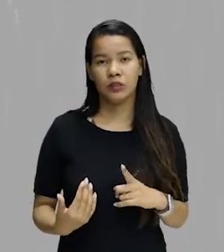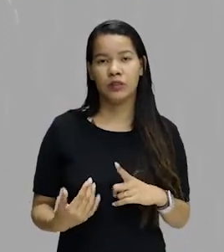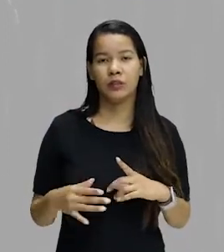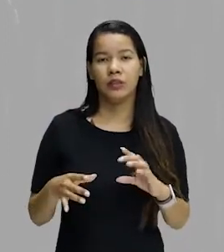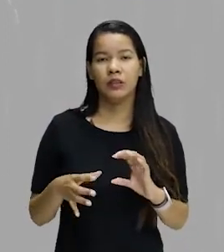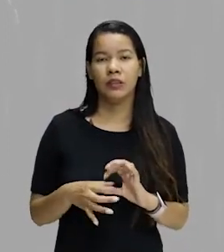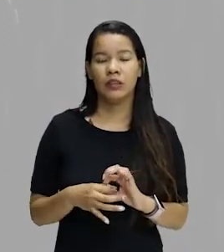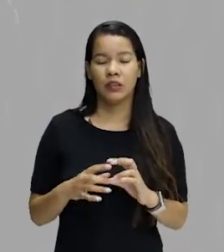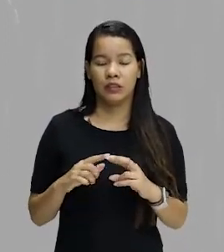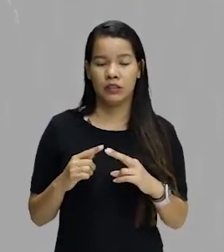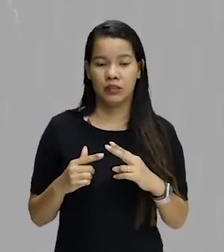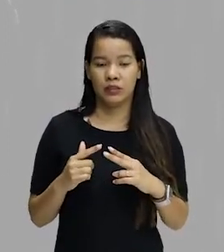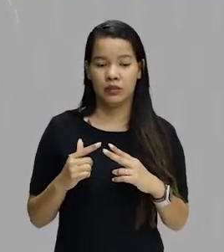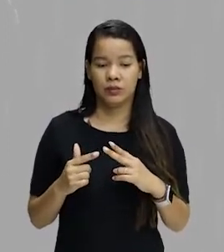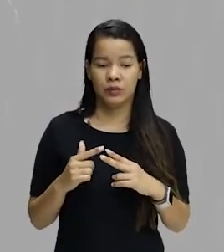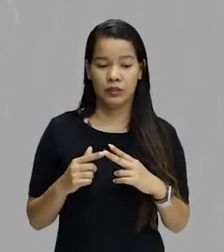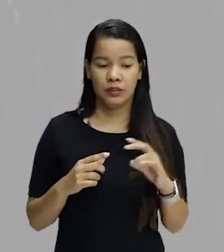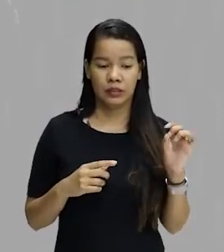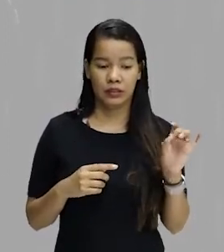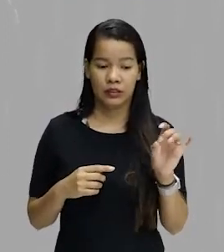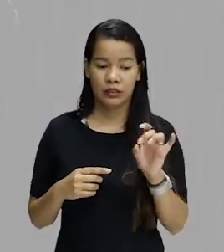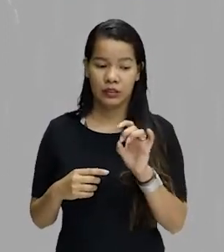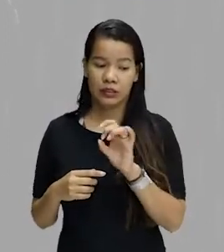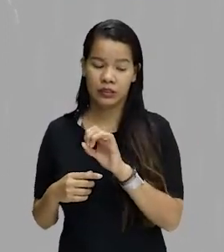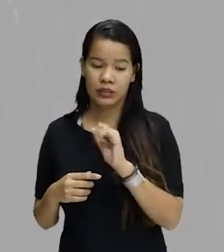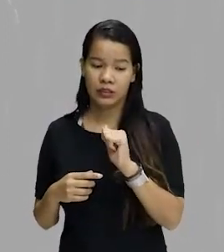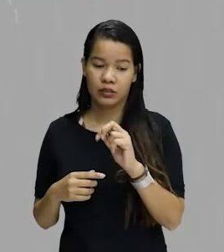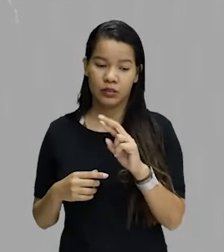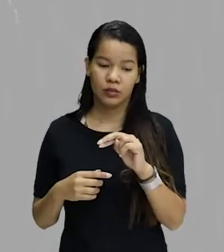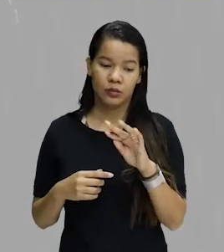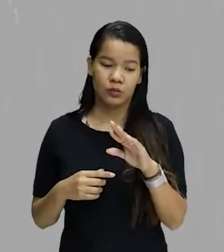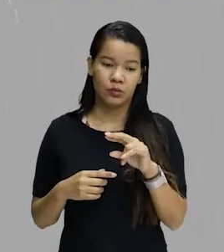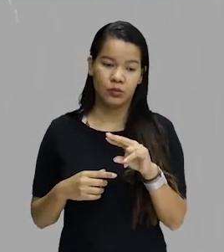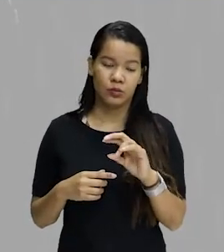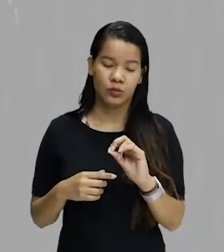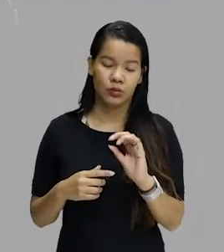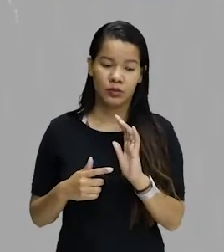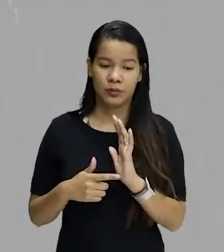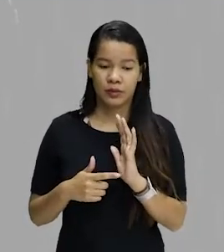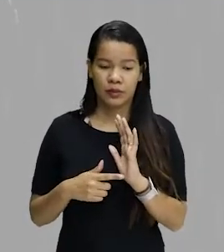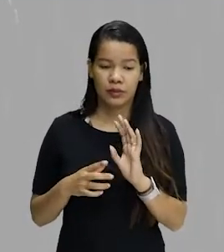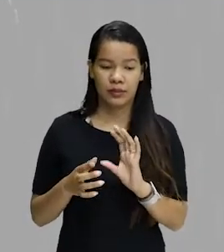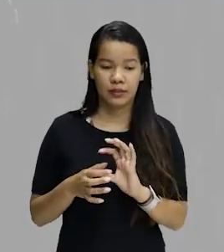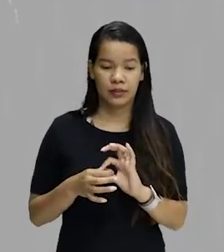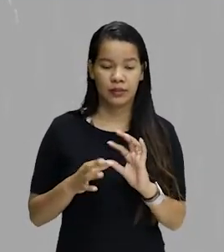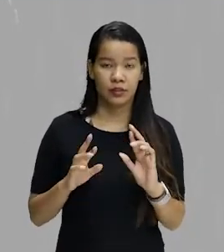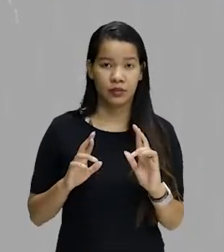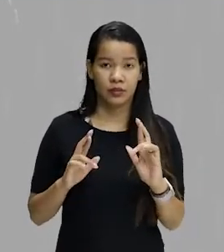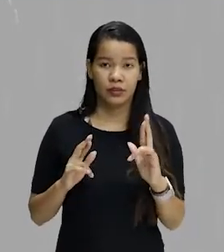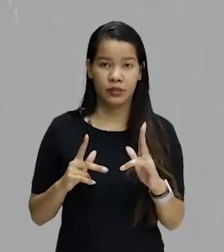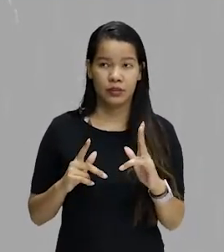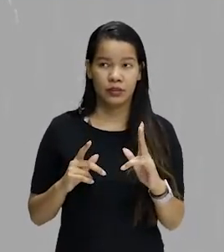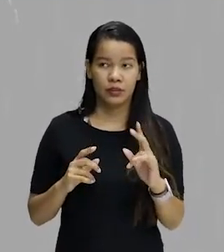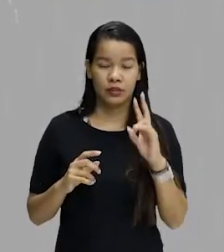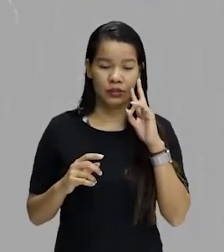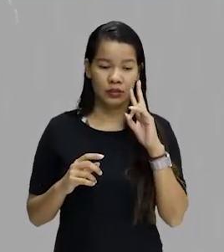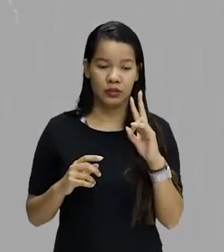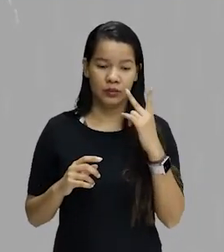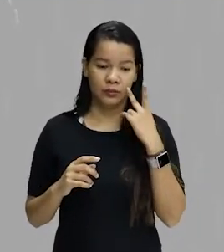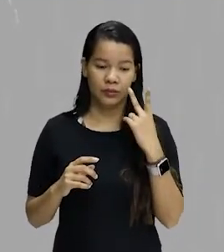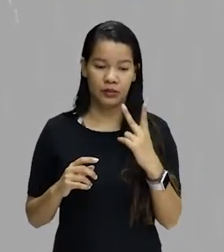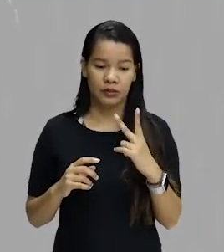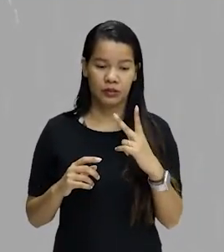ligação dupla e cada carbono da dupla apresenta ligantes diferentes. Olhando